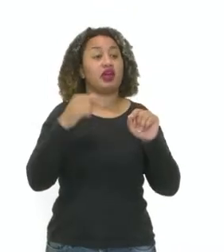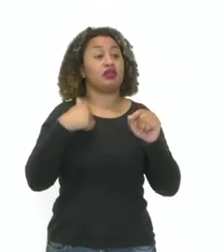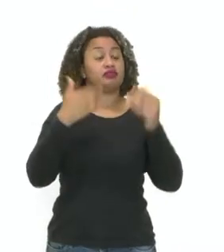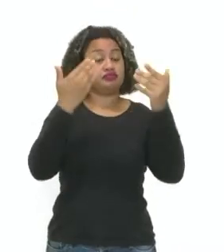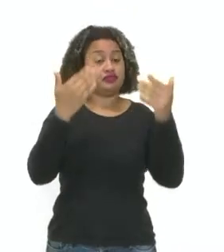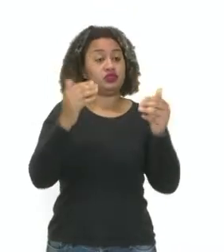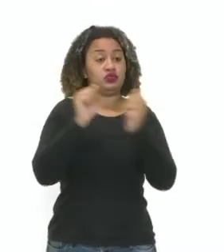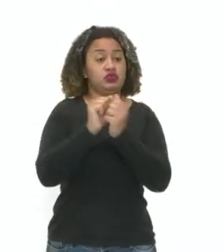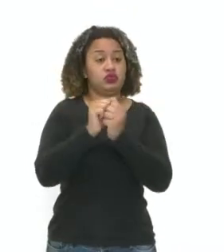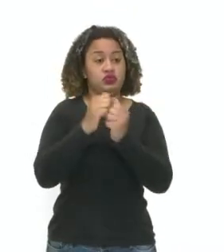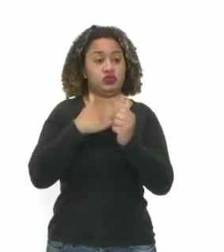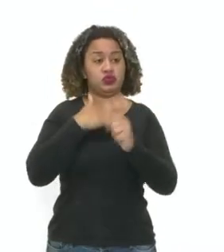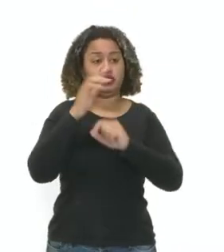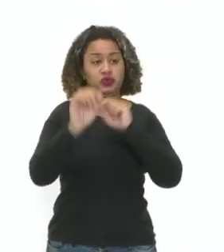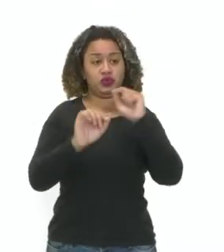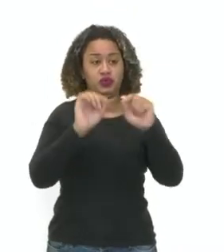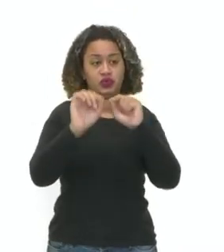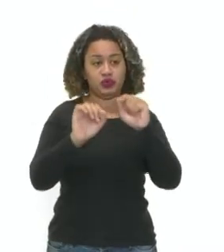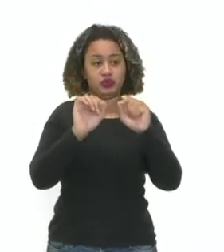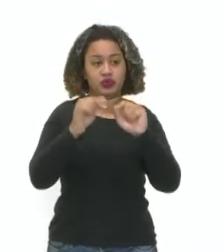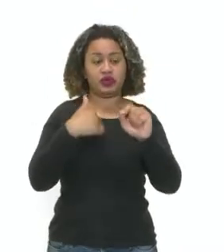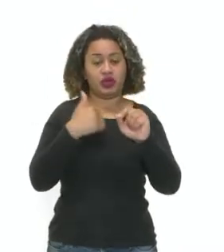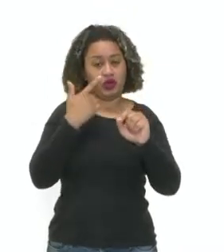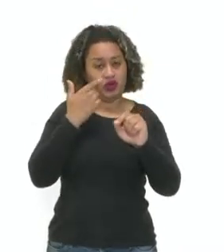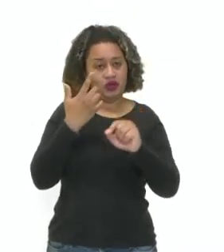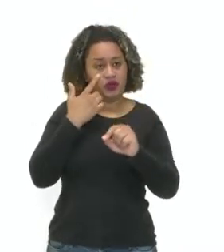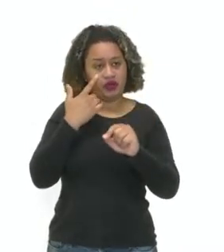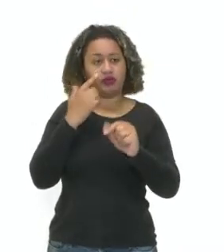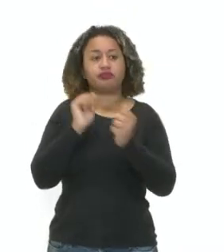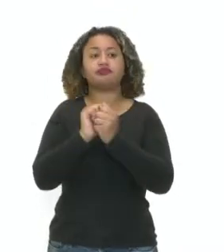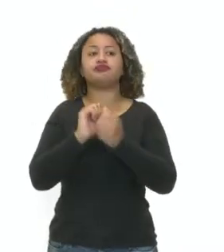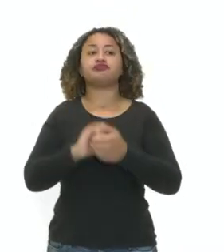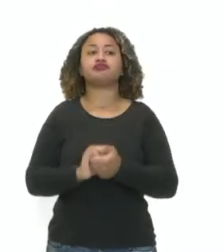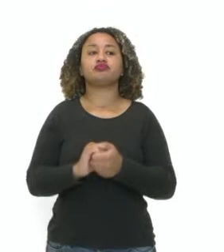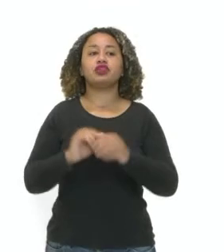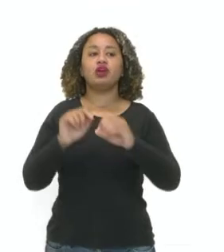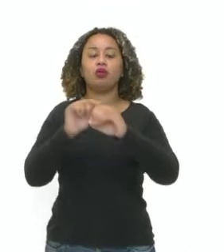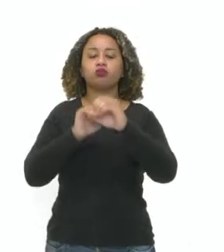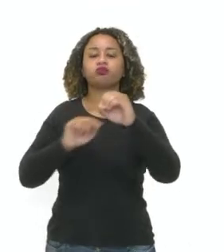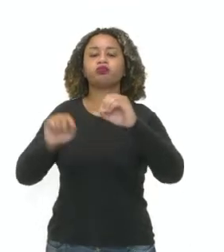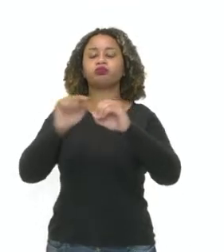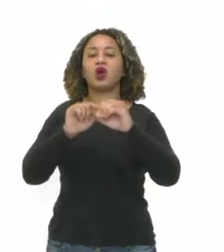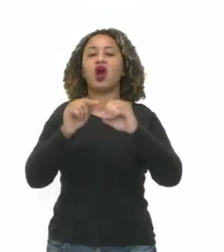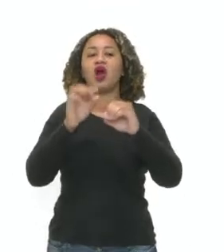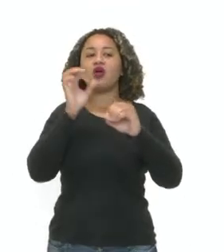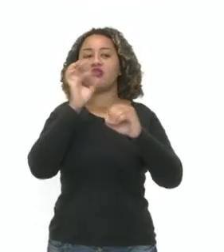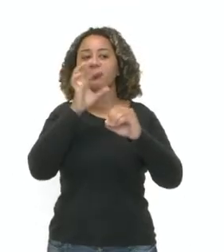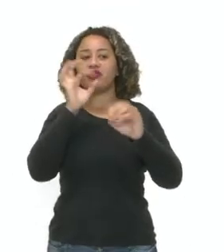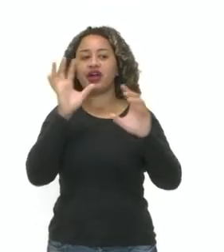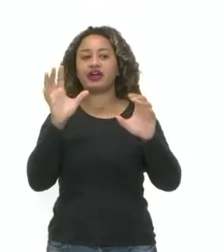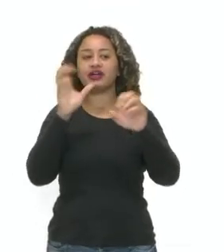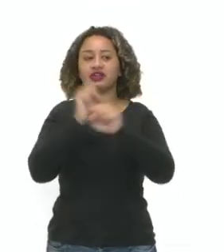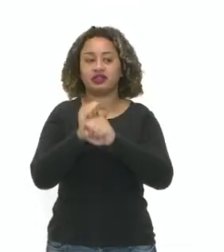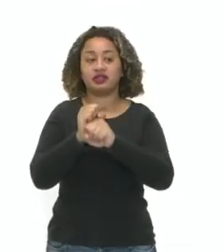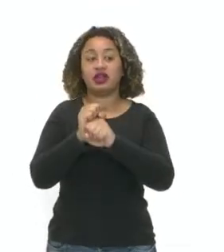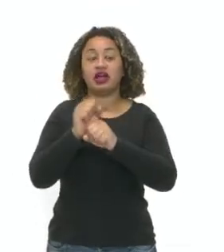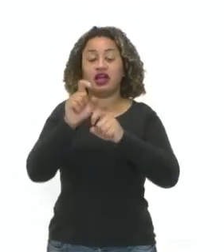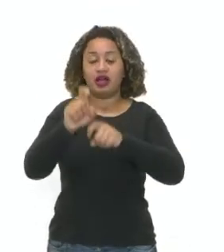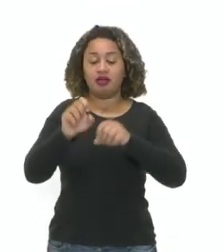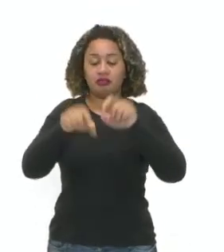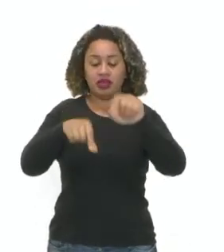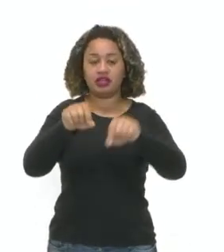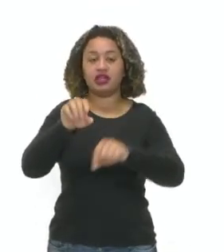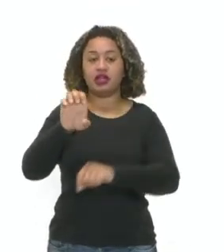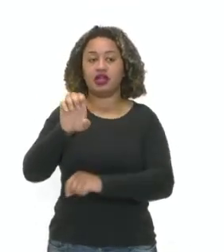analisar comigo, por favor, tá? Então, quero que venha aqui comigo, olha lá. A bolinha verde escura é eucalipto.